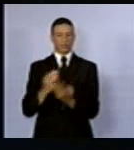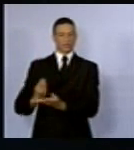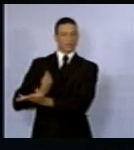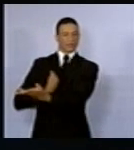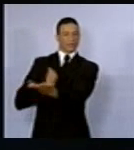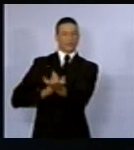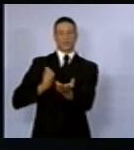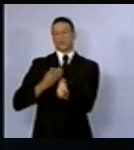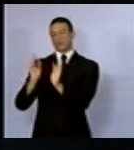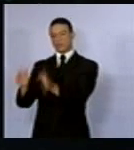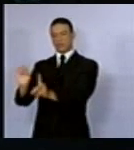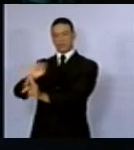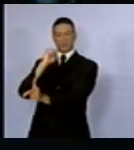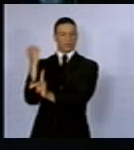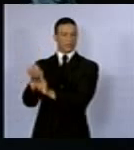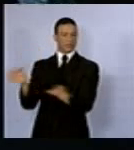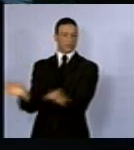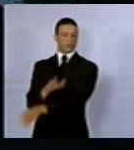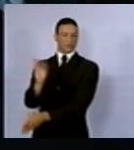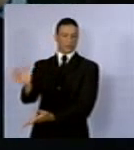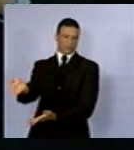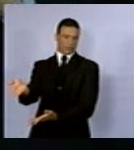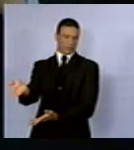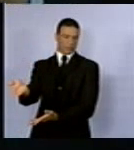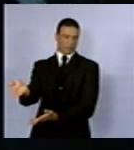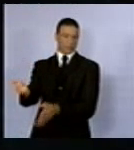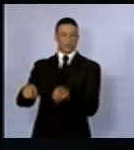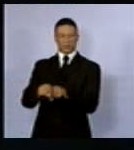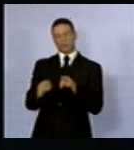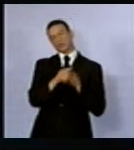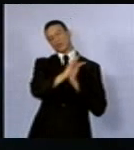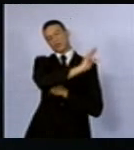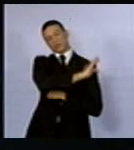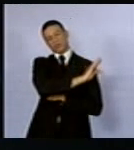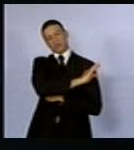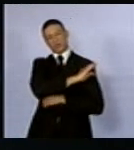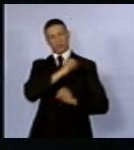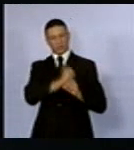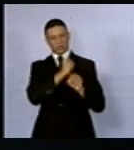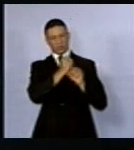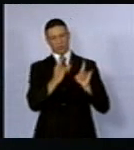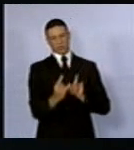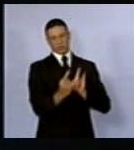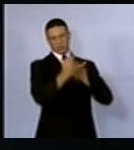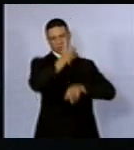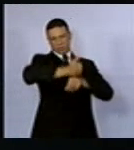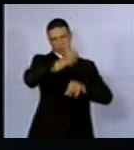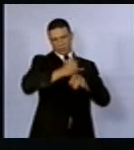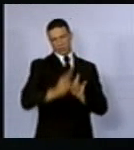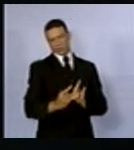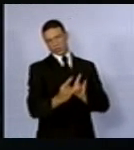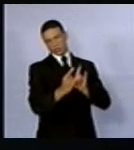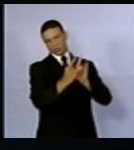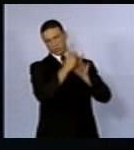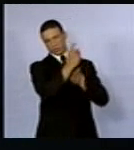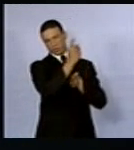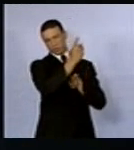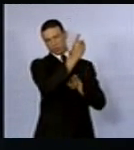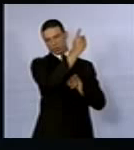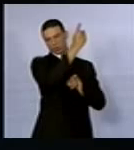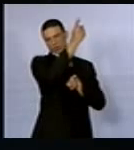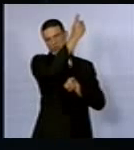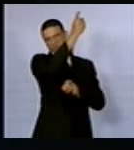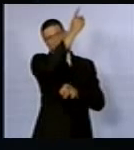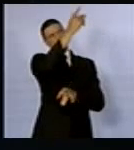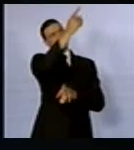razão técnica, nós não teríamos como construir torres altas num pedaço, em algum pedaço